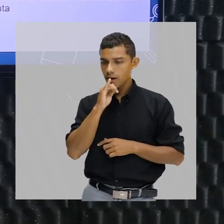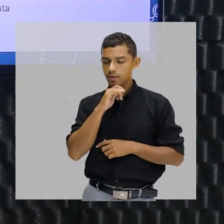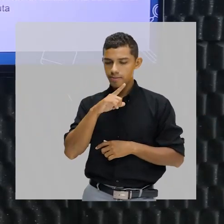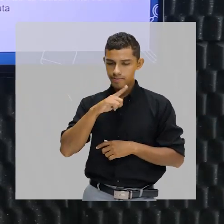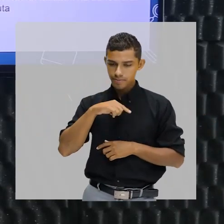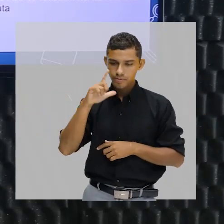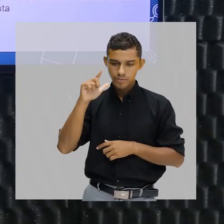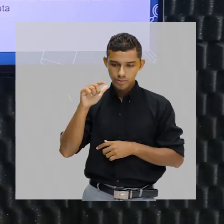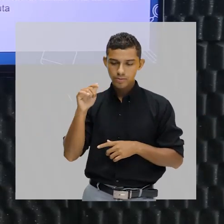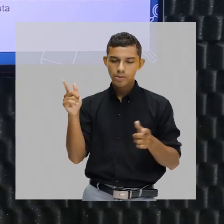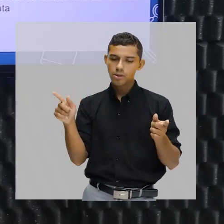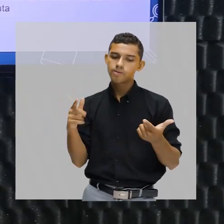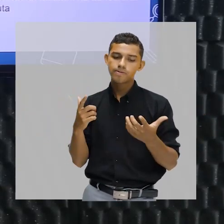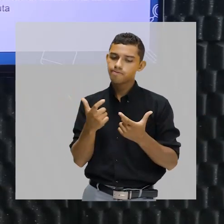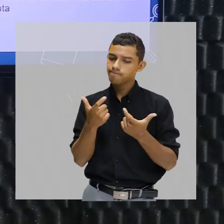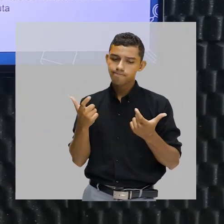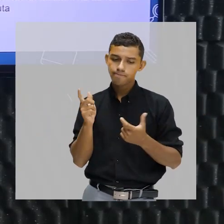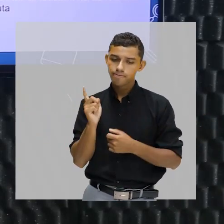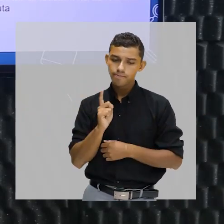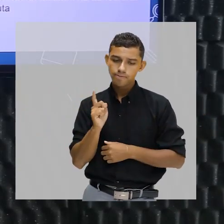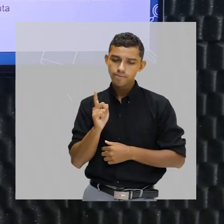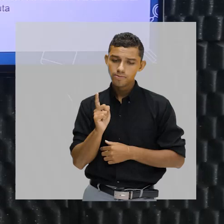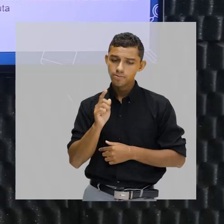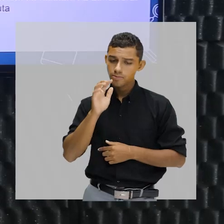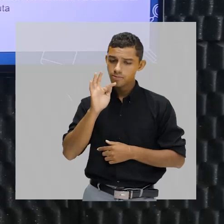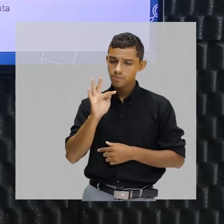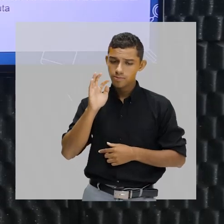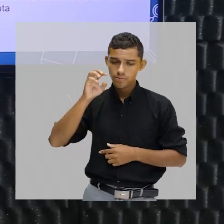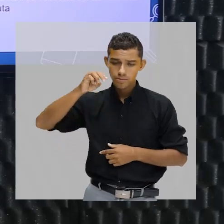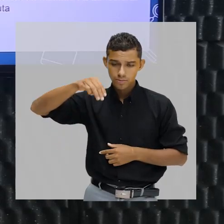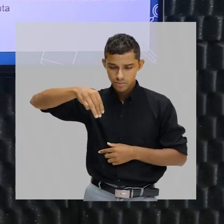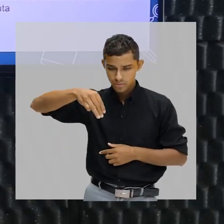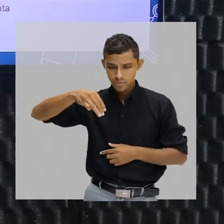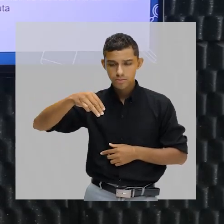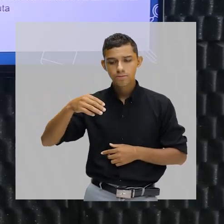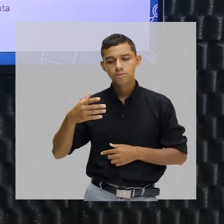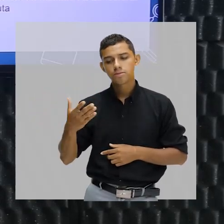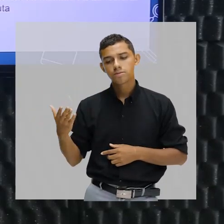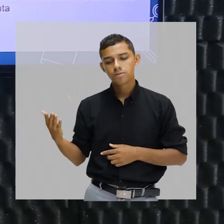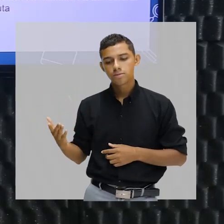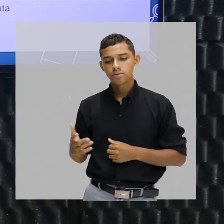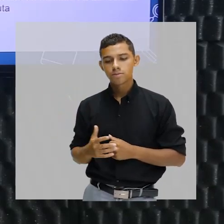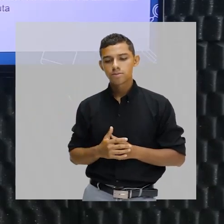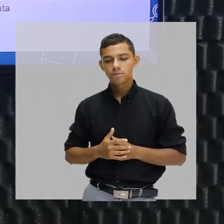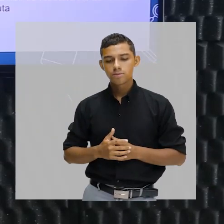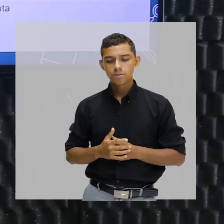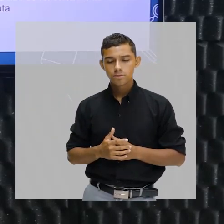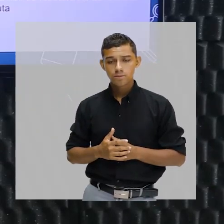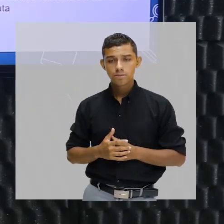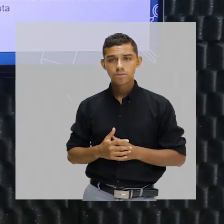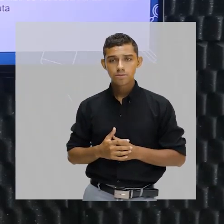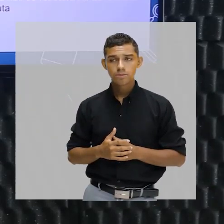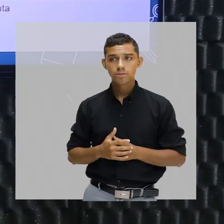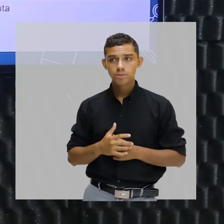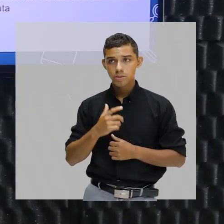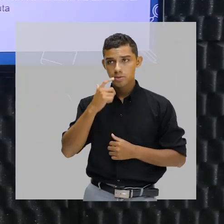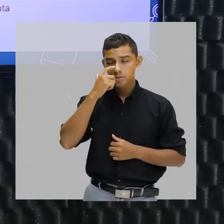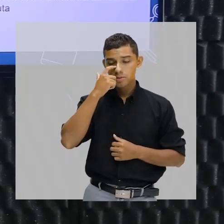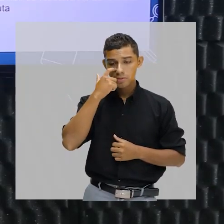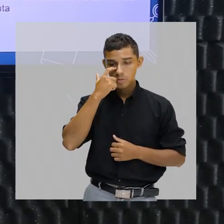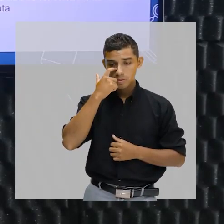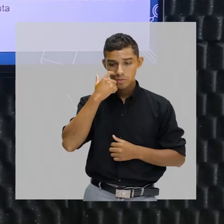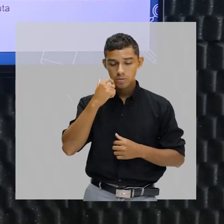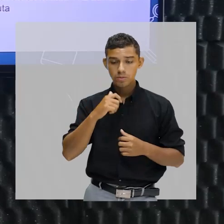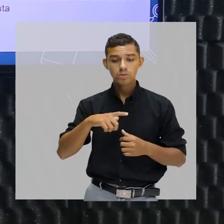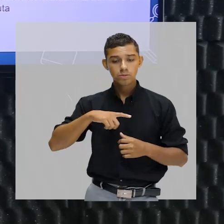onda, né, que não é tão refinada quanto a FM, tá ok? Mas ela consegue ter um alcance,